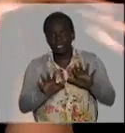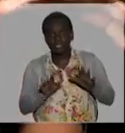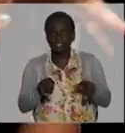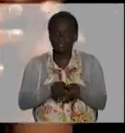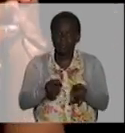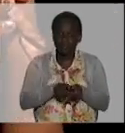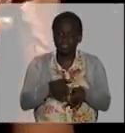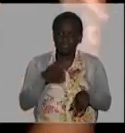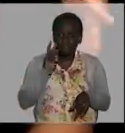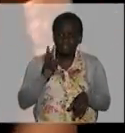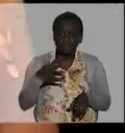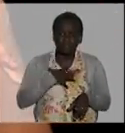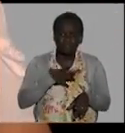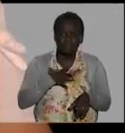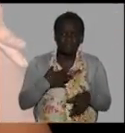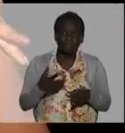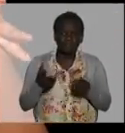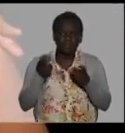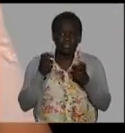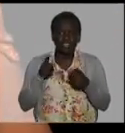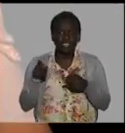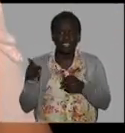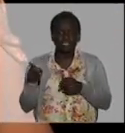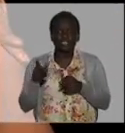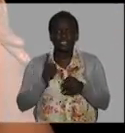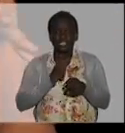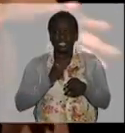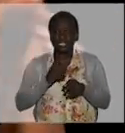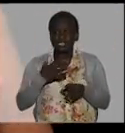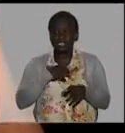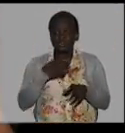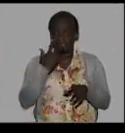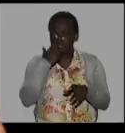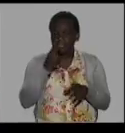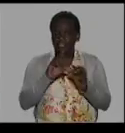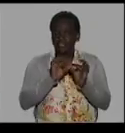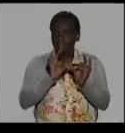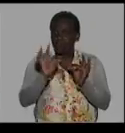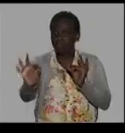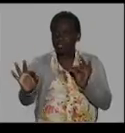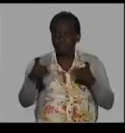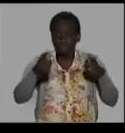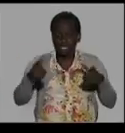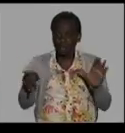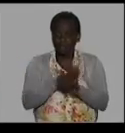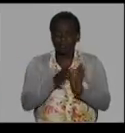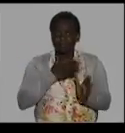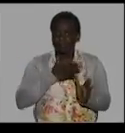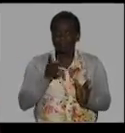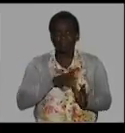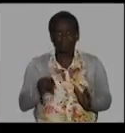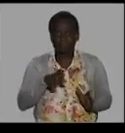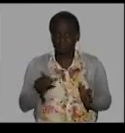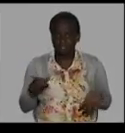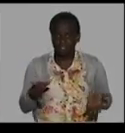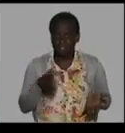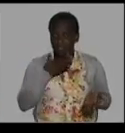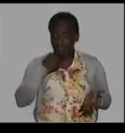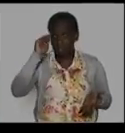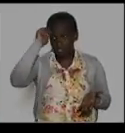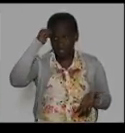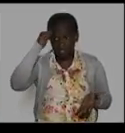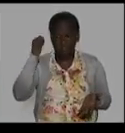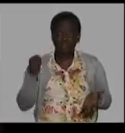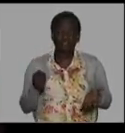de alguma forma eu sentia que eles também estavam muito, muito longe, né, desse lugar de